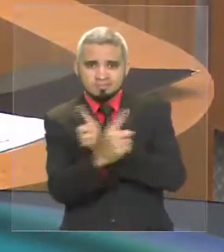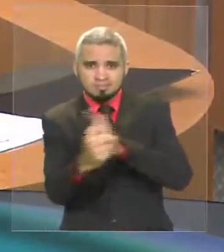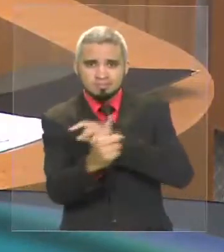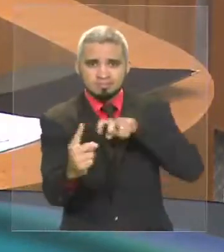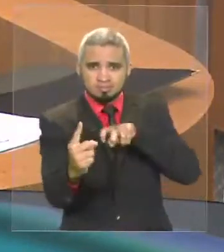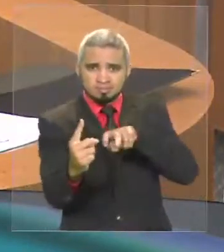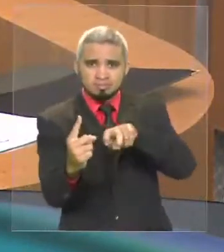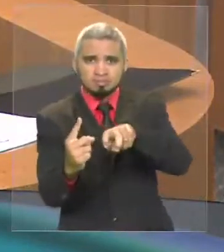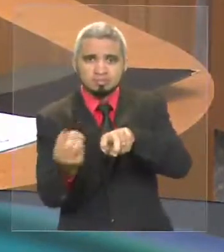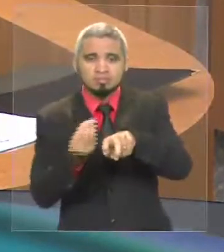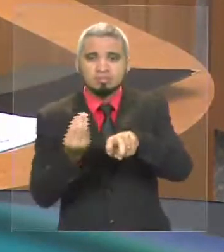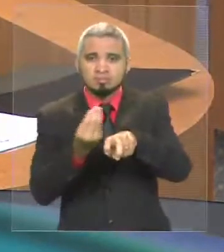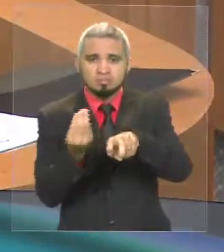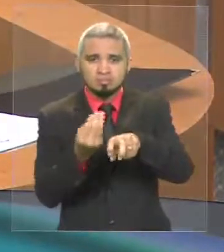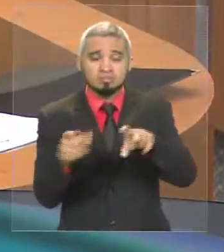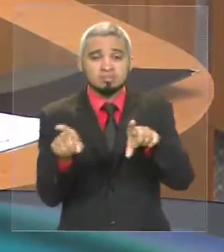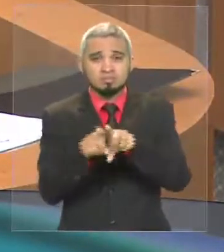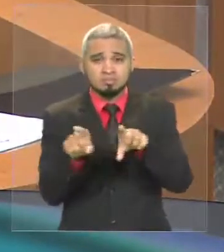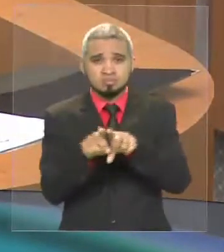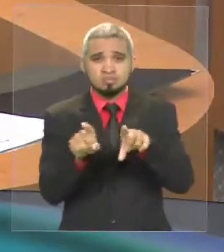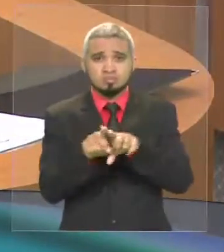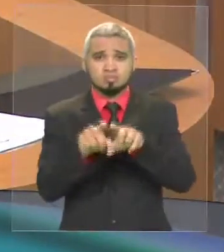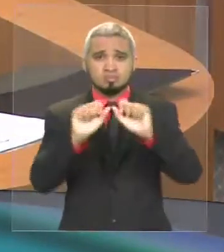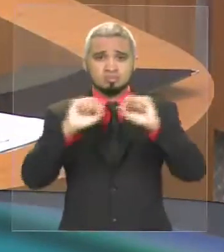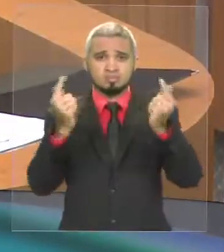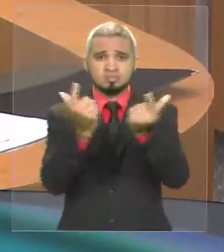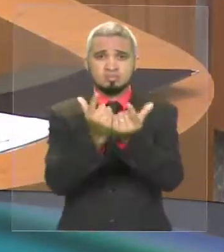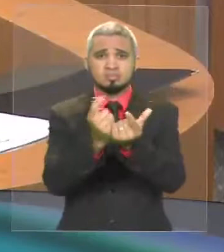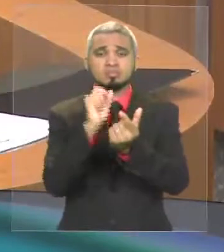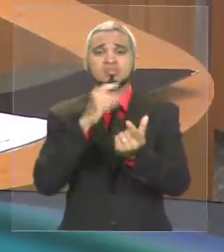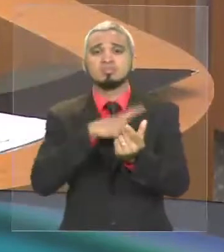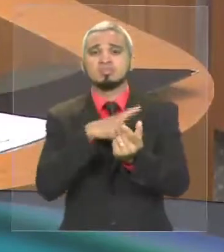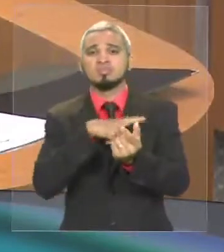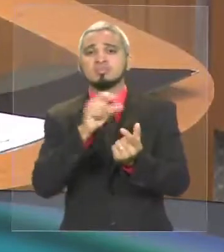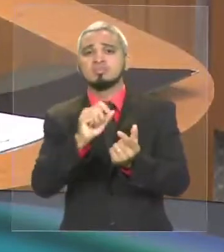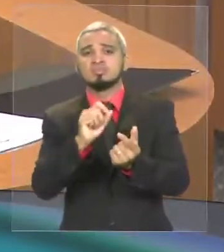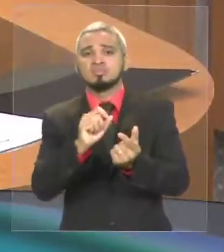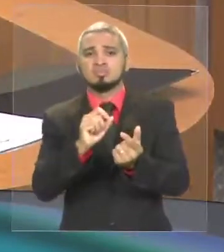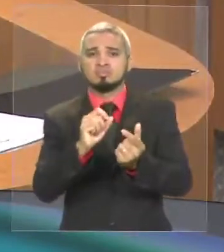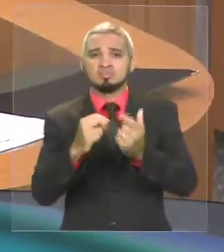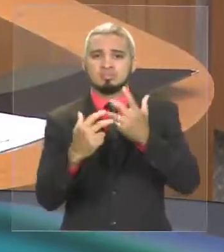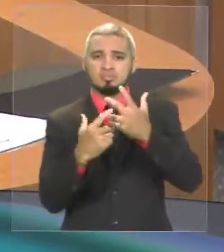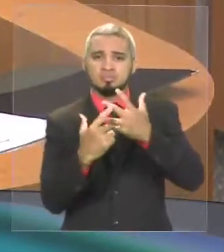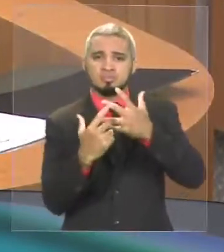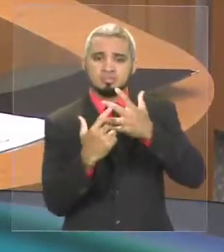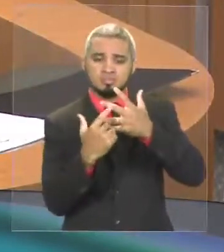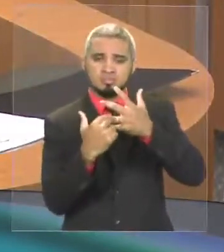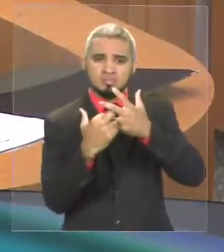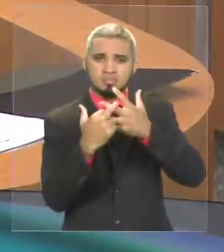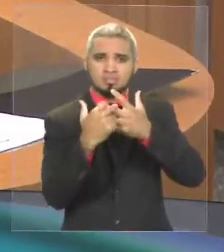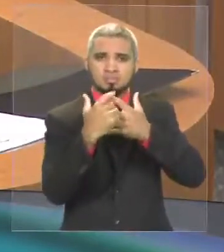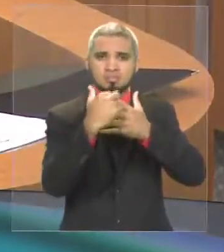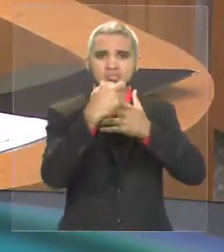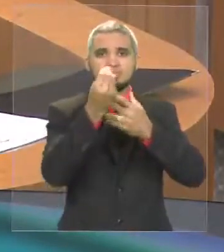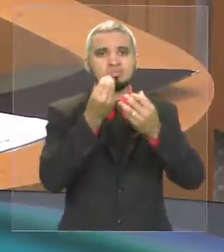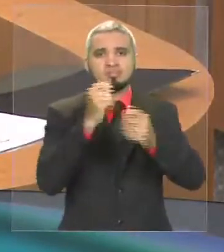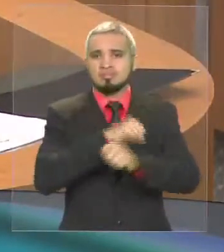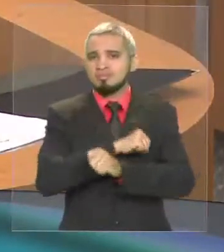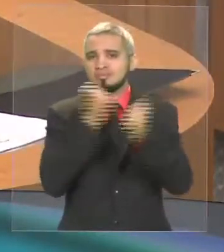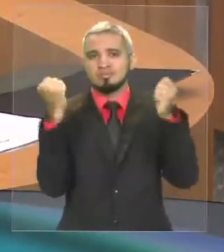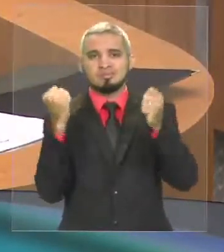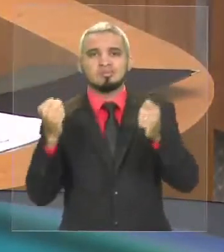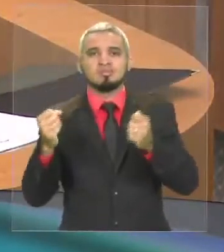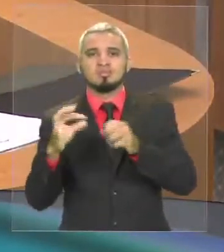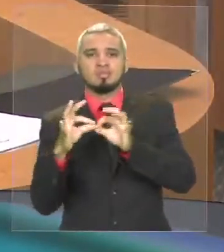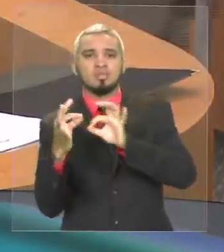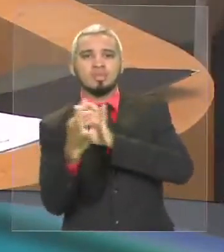temos uma escadaria. Para o cadeirante, ele tem que percorrer quase 200 metros para só assim poder atravessar a Avenida Jerônimo de